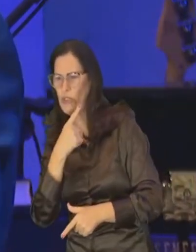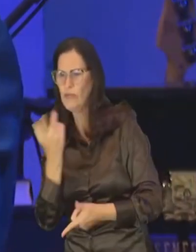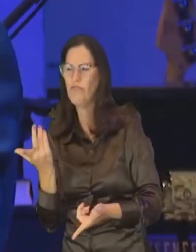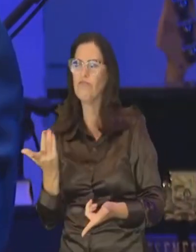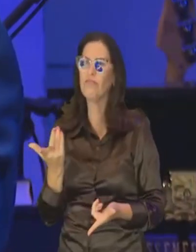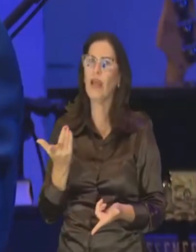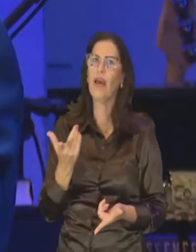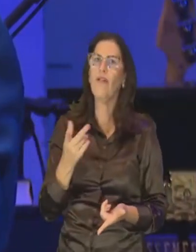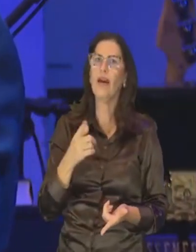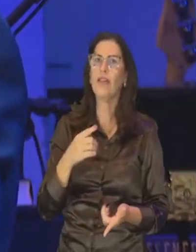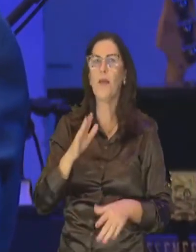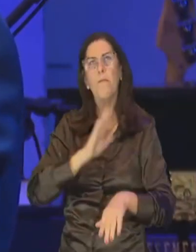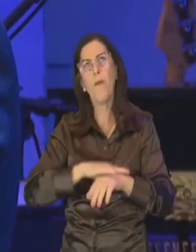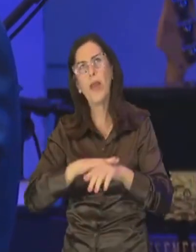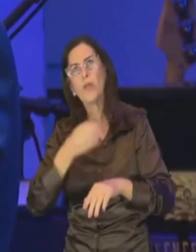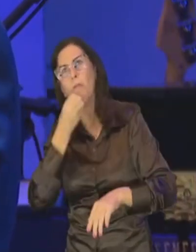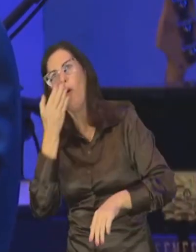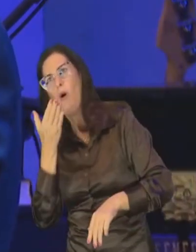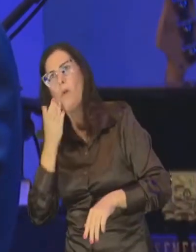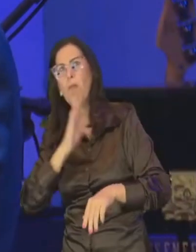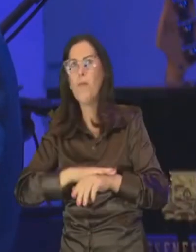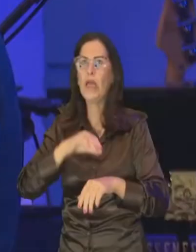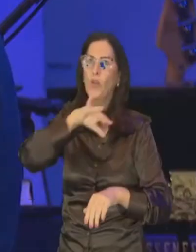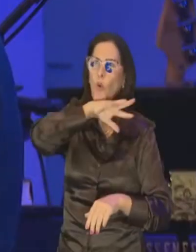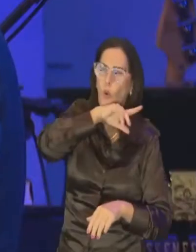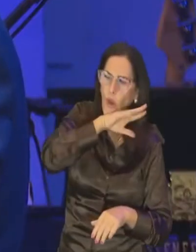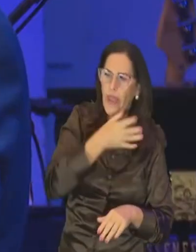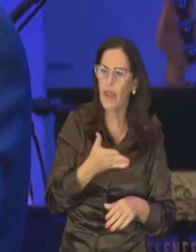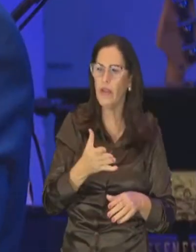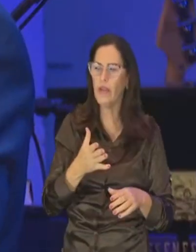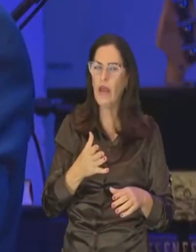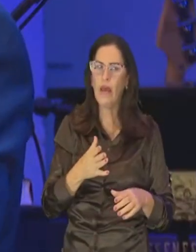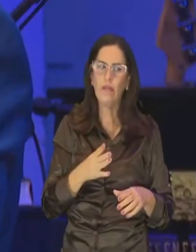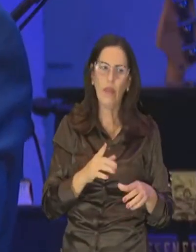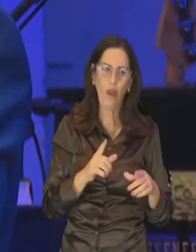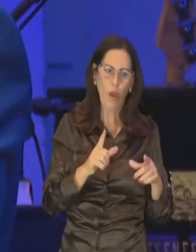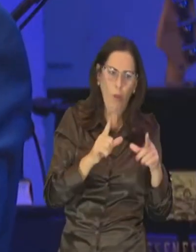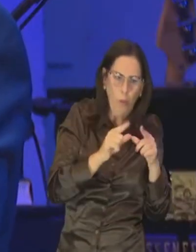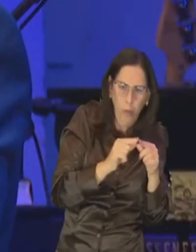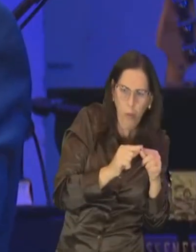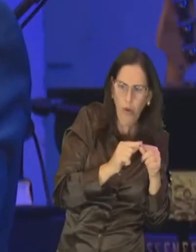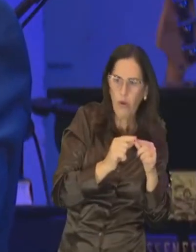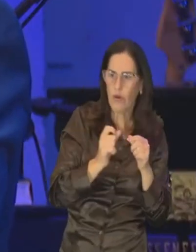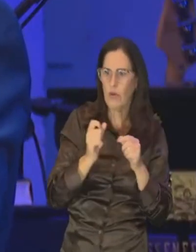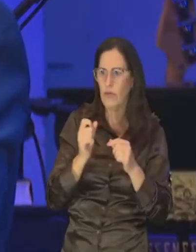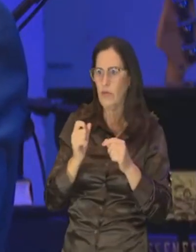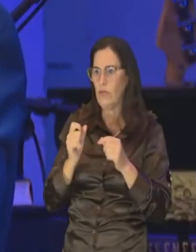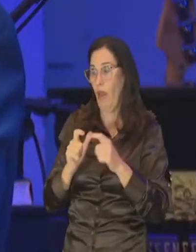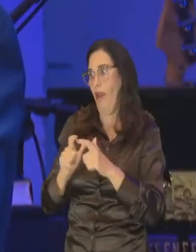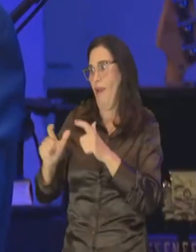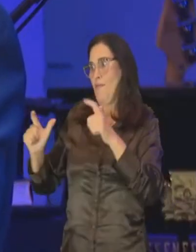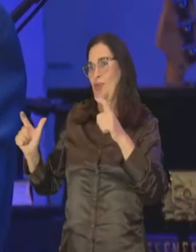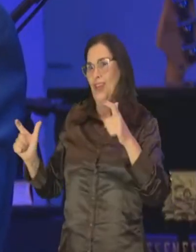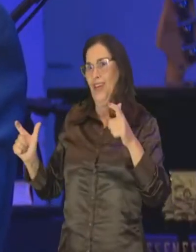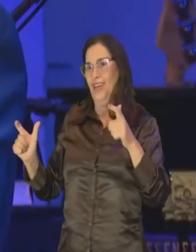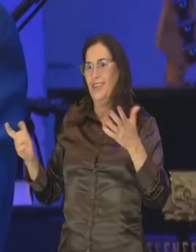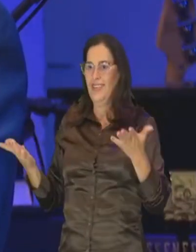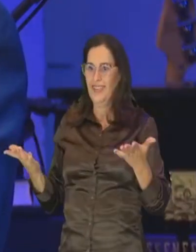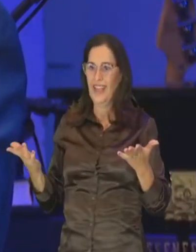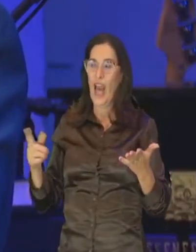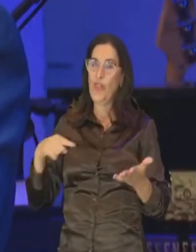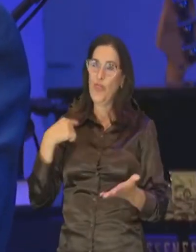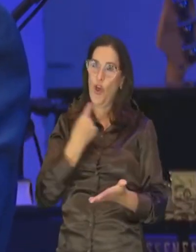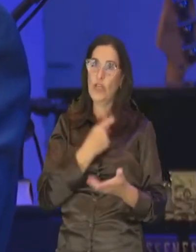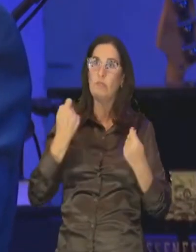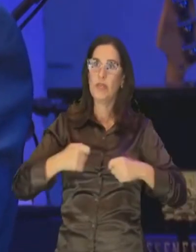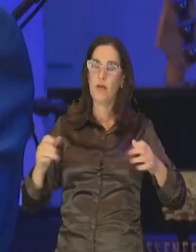coisas baixas, vão ter casas escuras, vão ter casas pequenas. Nós precisamos